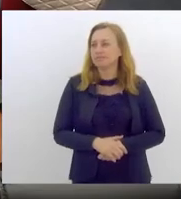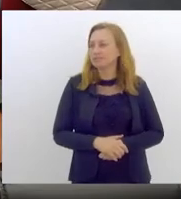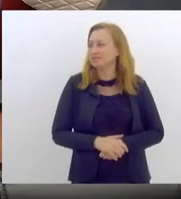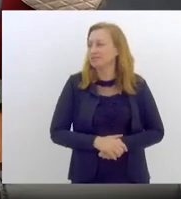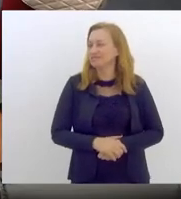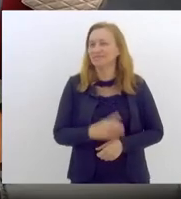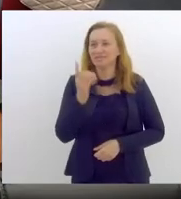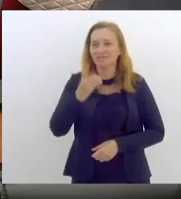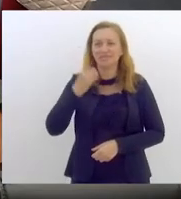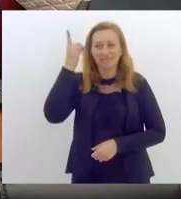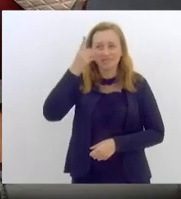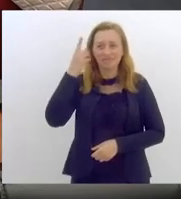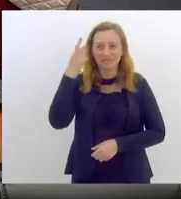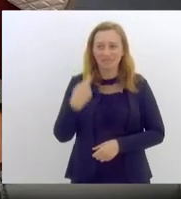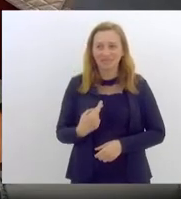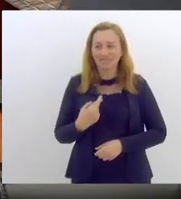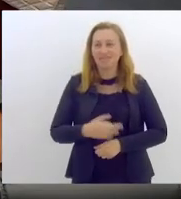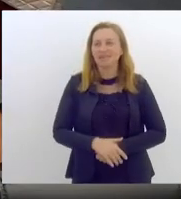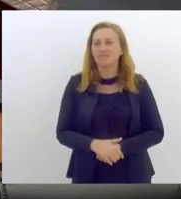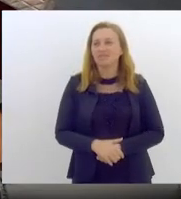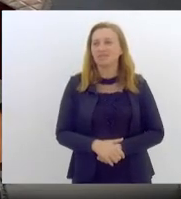deputada Renata